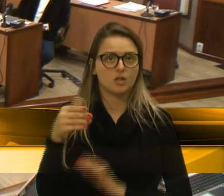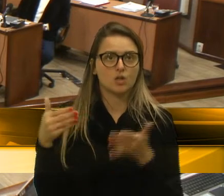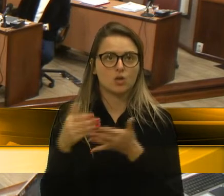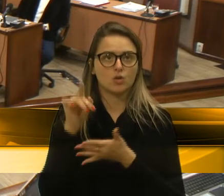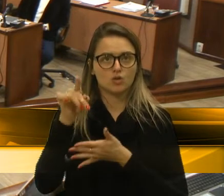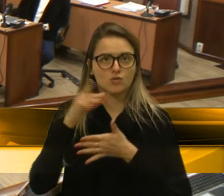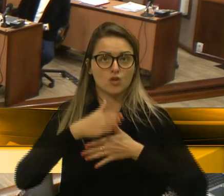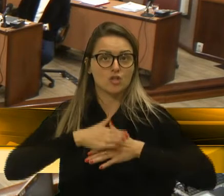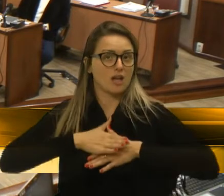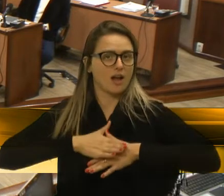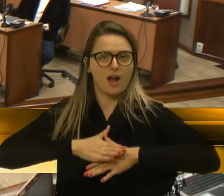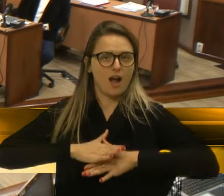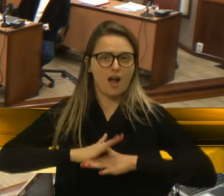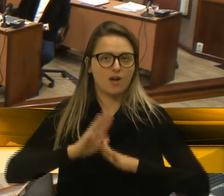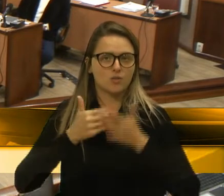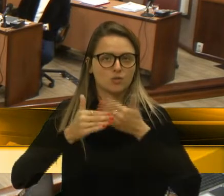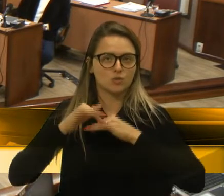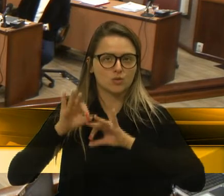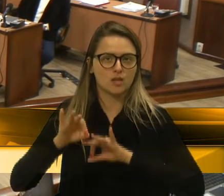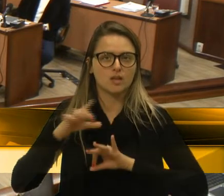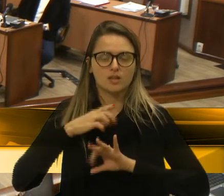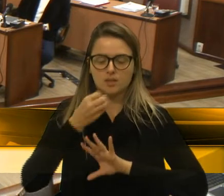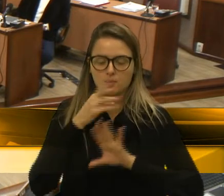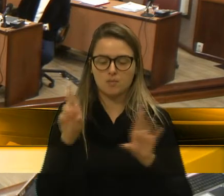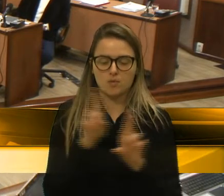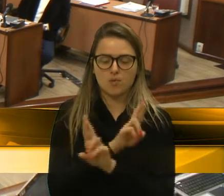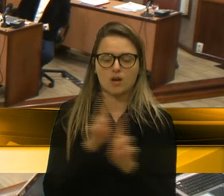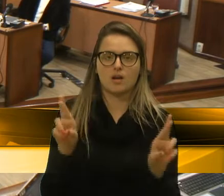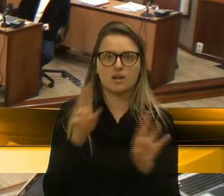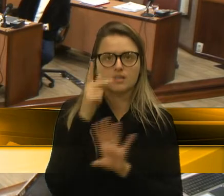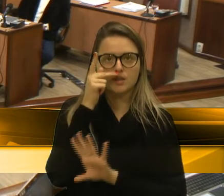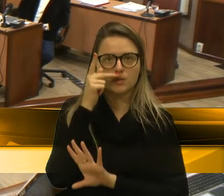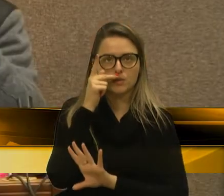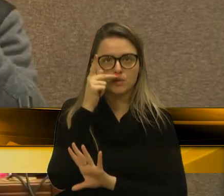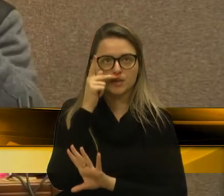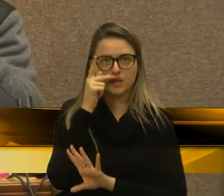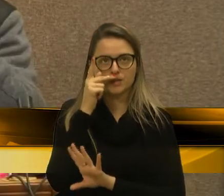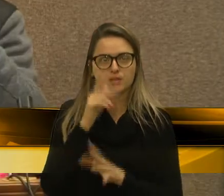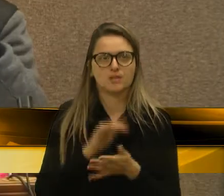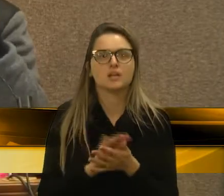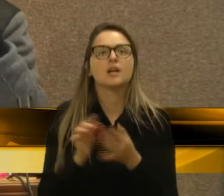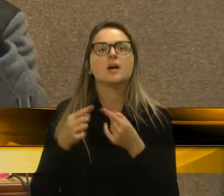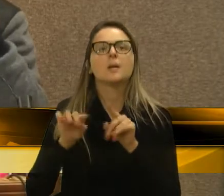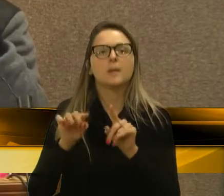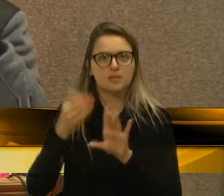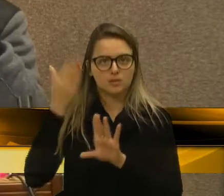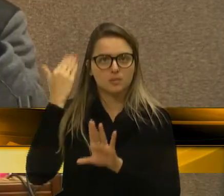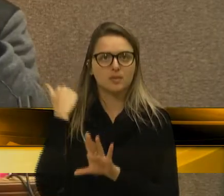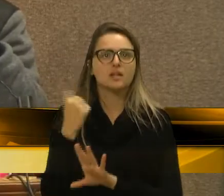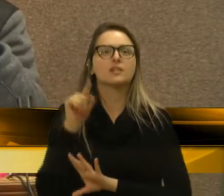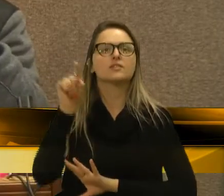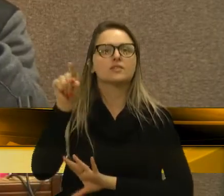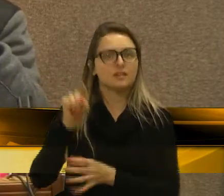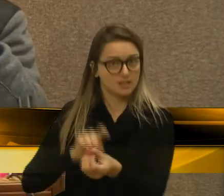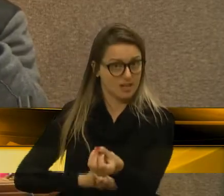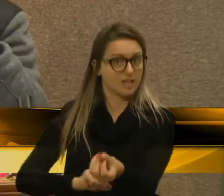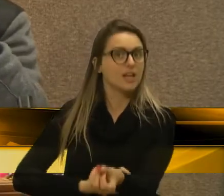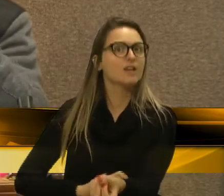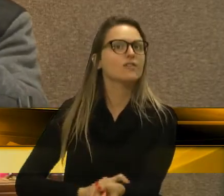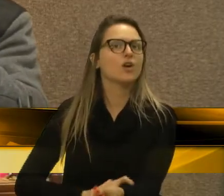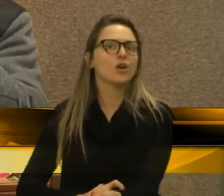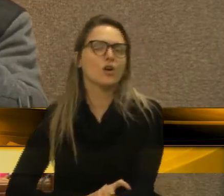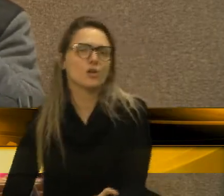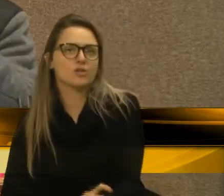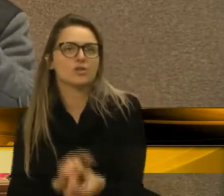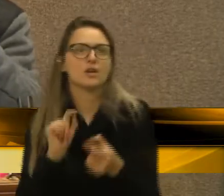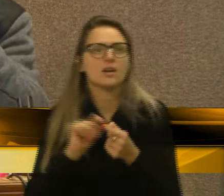calma, tranquilidade, diz que tem um bom relacionamento... Como sempre tive. ...com o vereador Pedro Incerti, mas na época o senhor estava bem nervoso, né? Fazendo